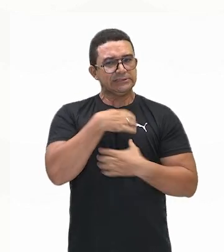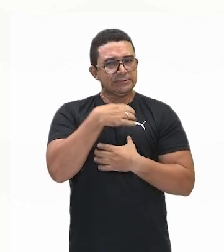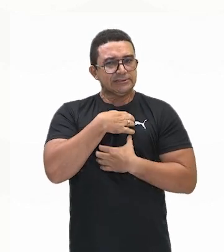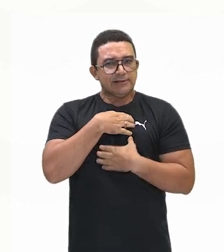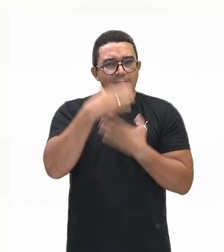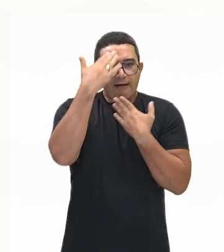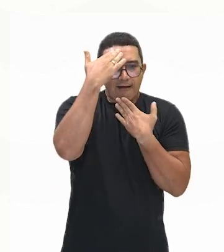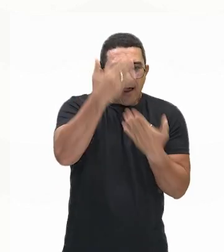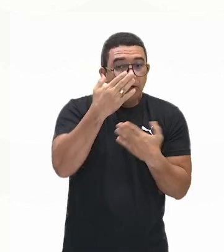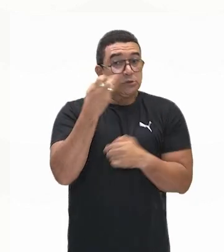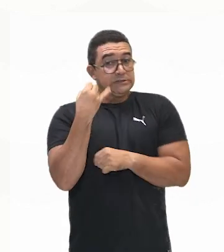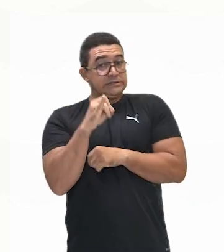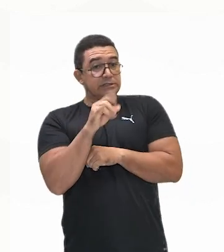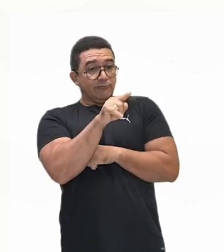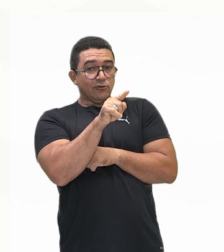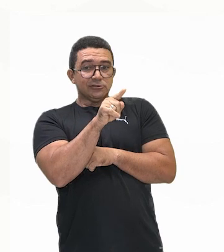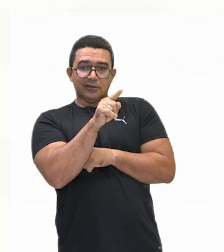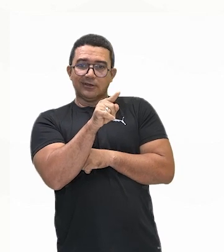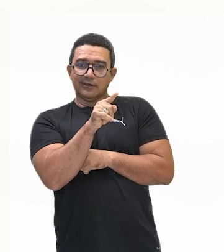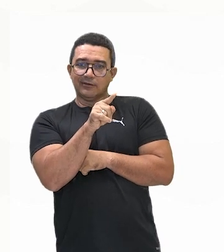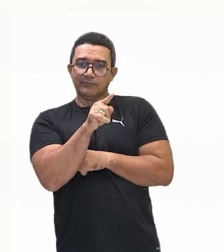se você